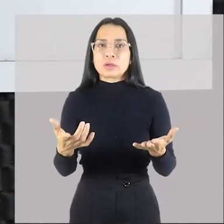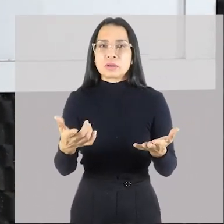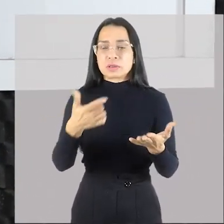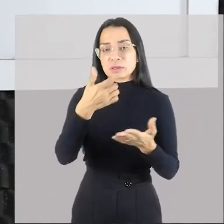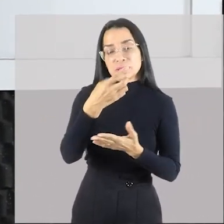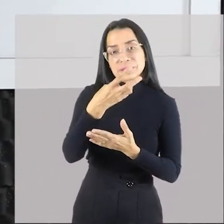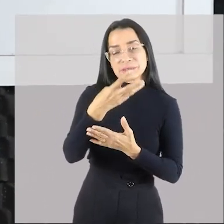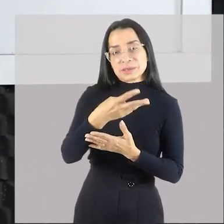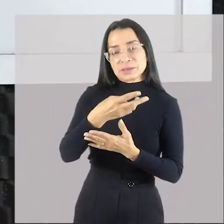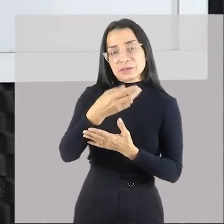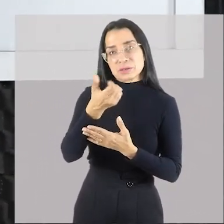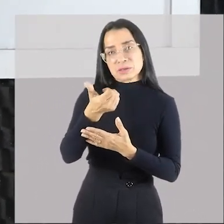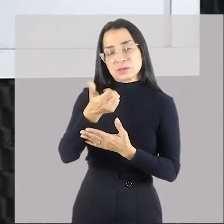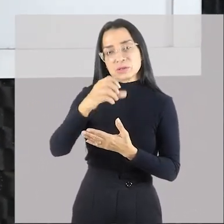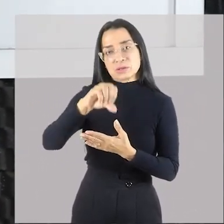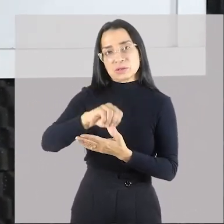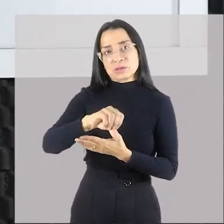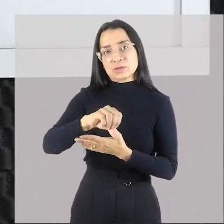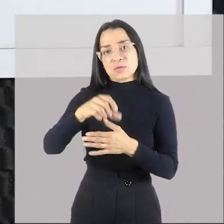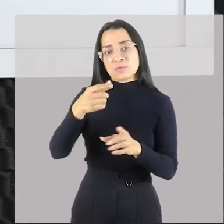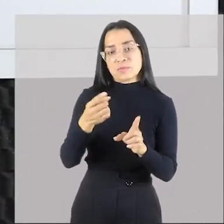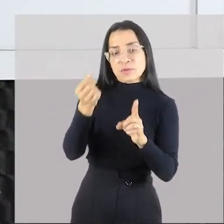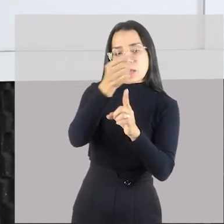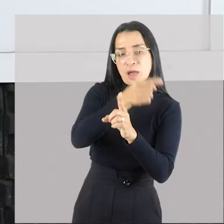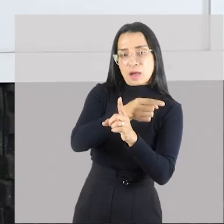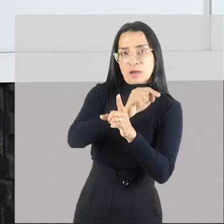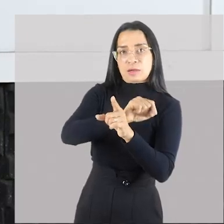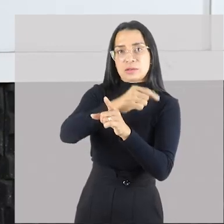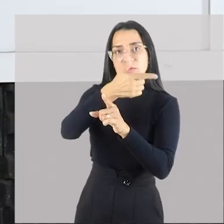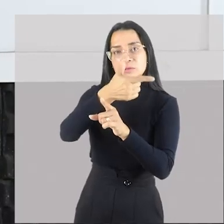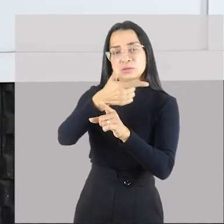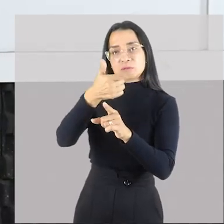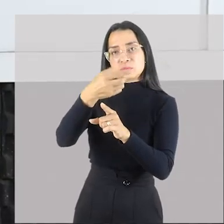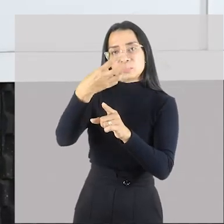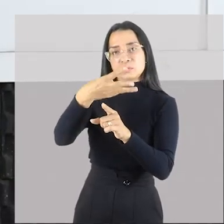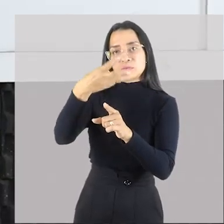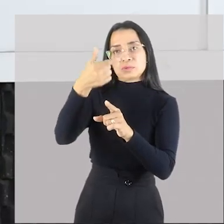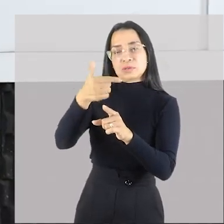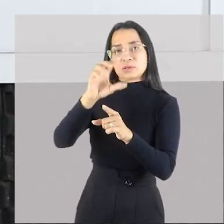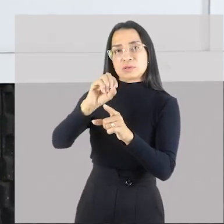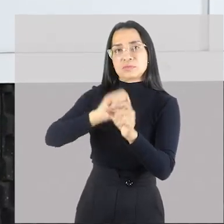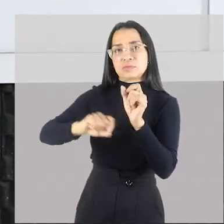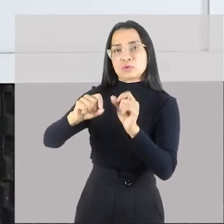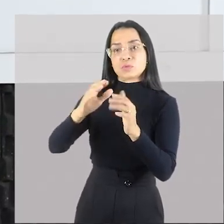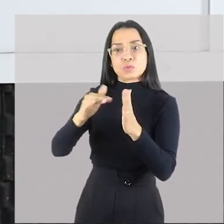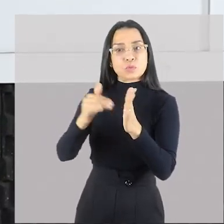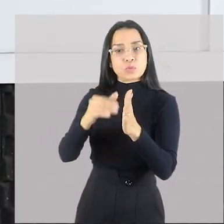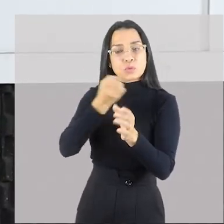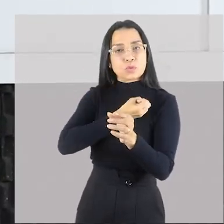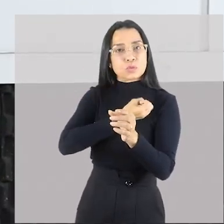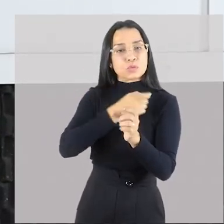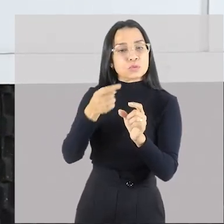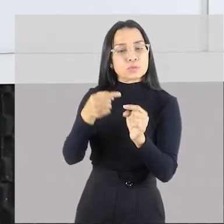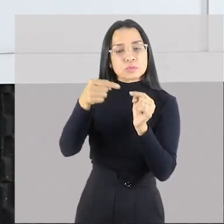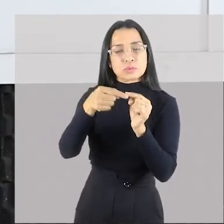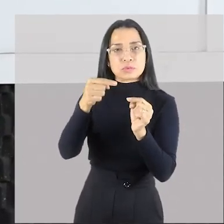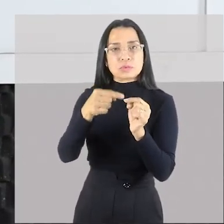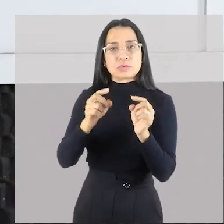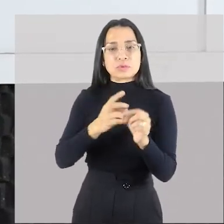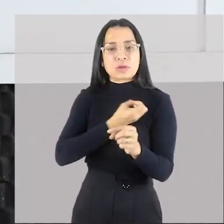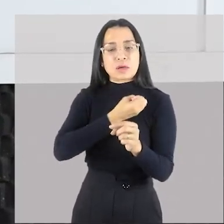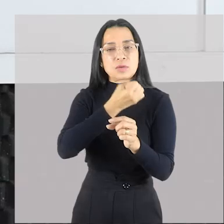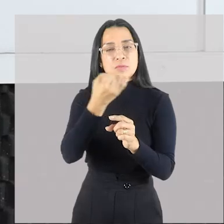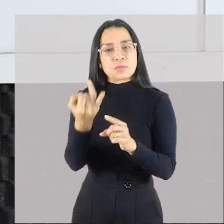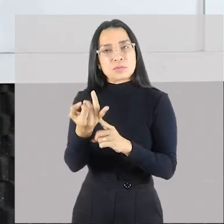antes do 320. E todo número que está antes de 320 está associado a um valor negativo. Veja como é importante o estudo do